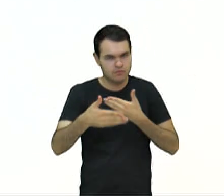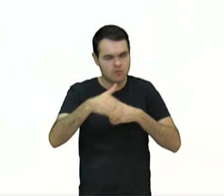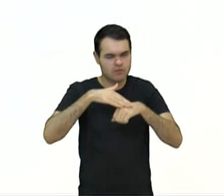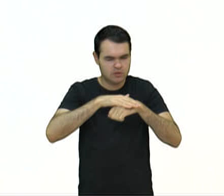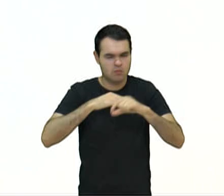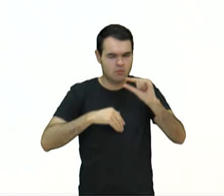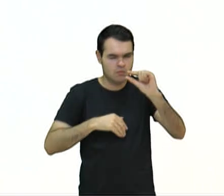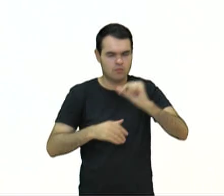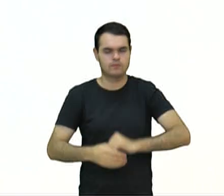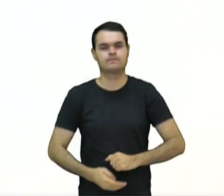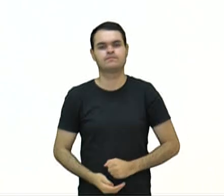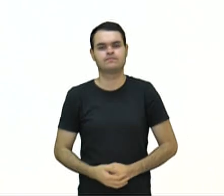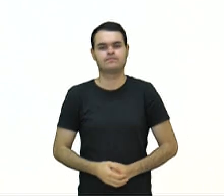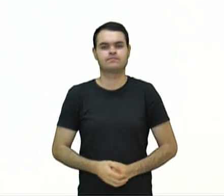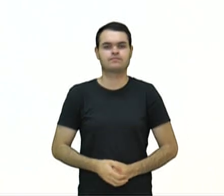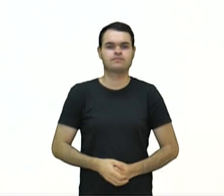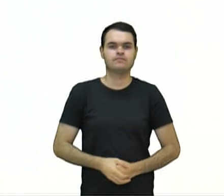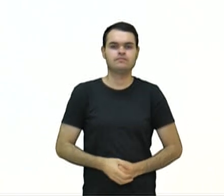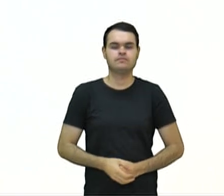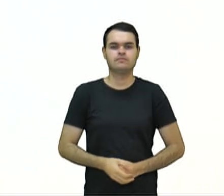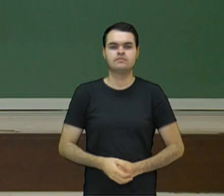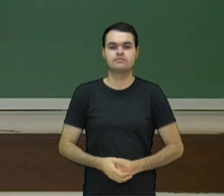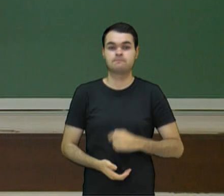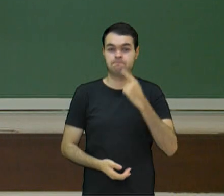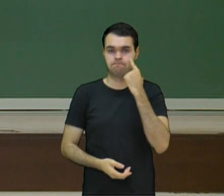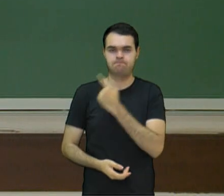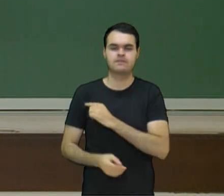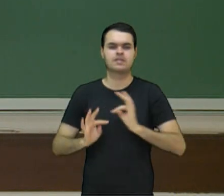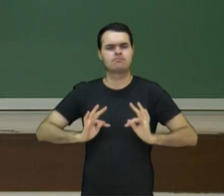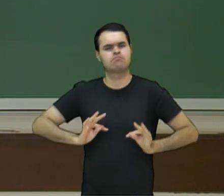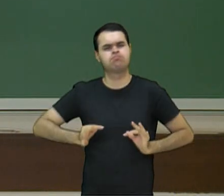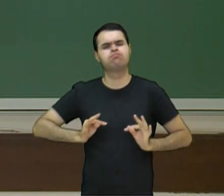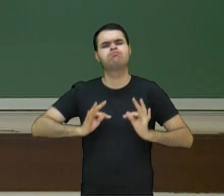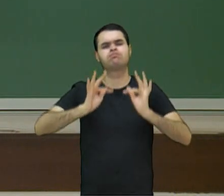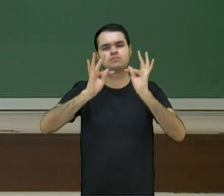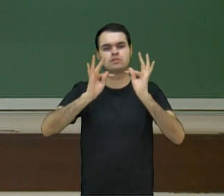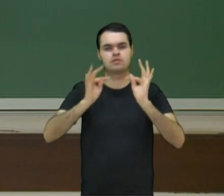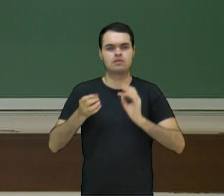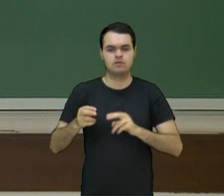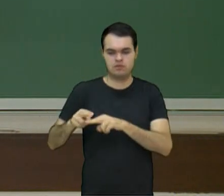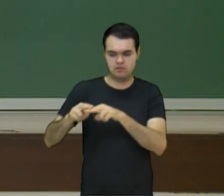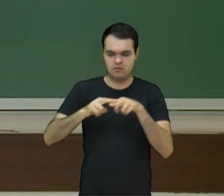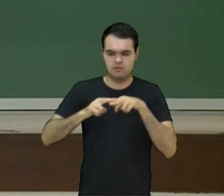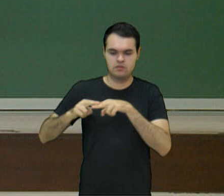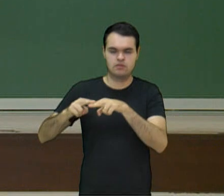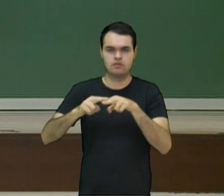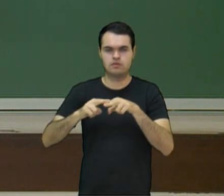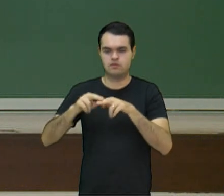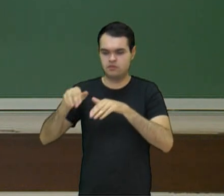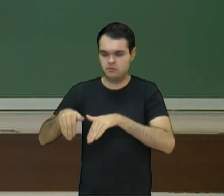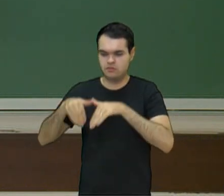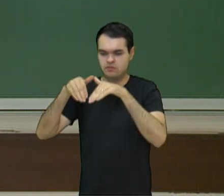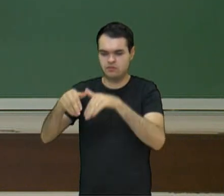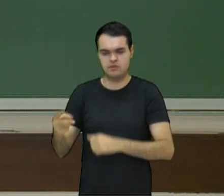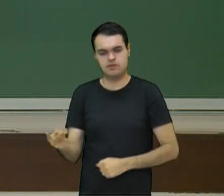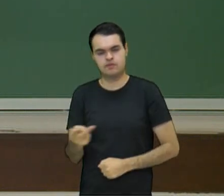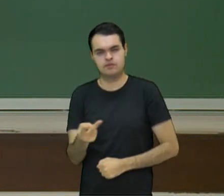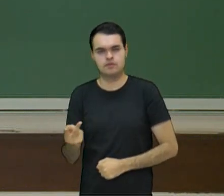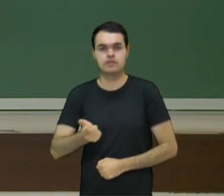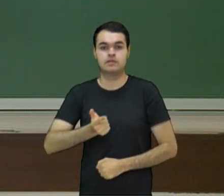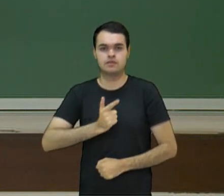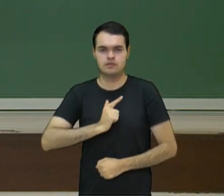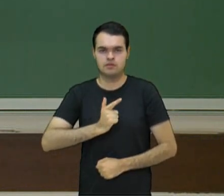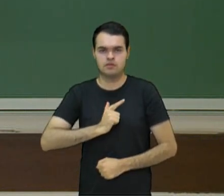isso. Essa tecnologia que Nova Zelândia e Austrália possuem acaba trazendo